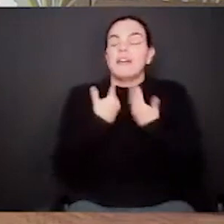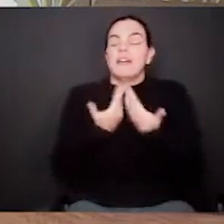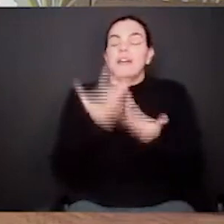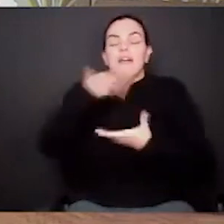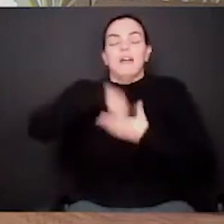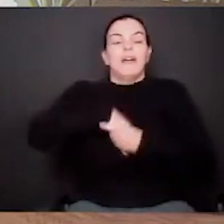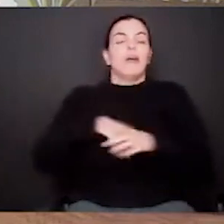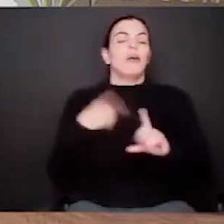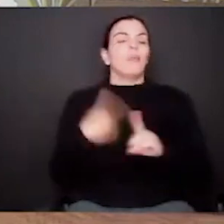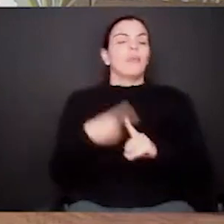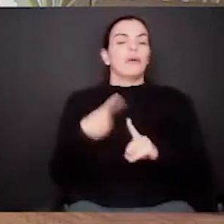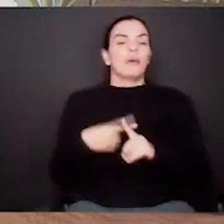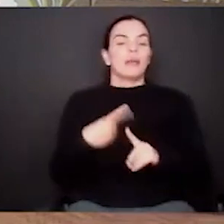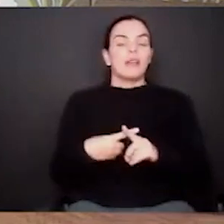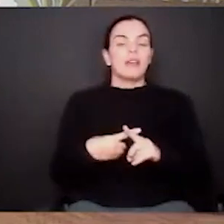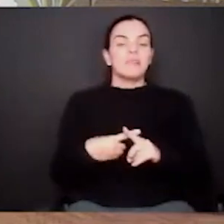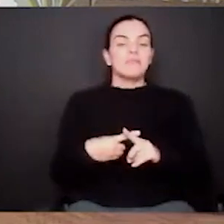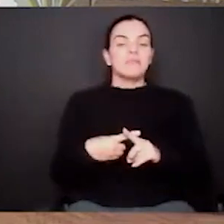é dado